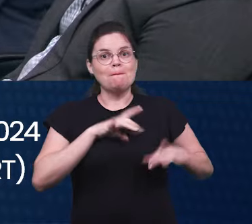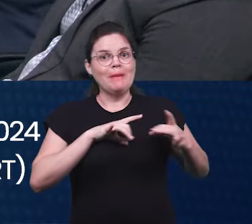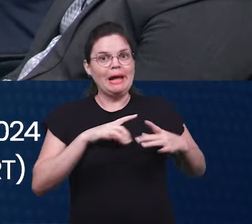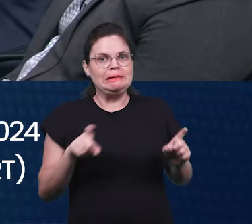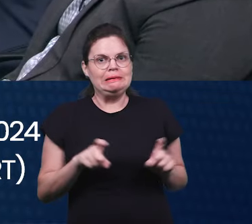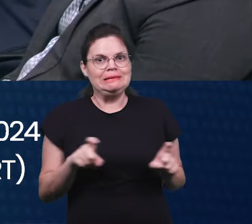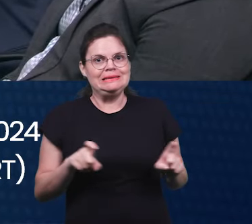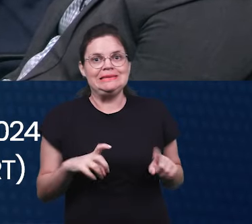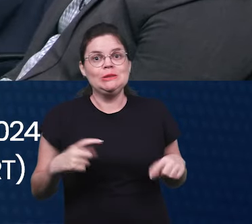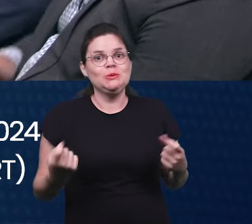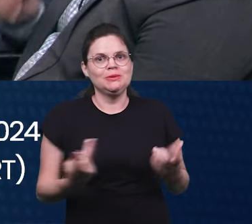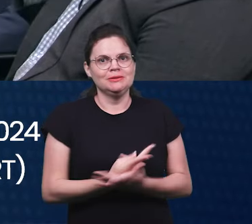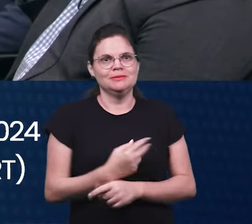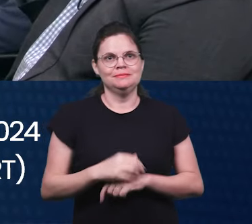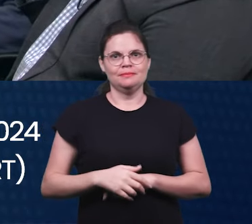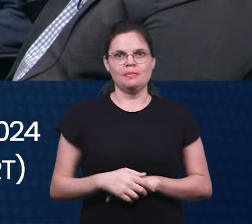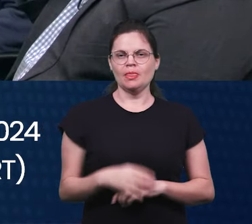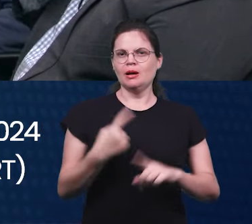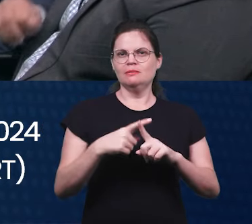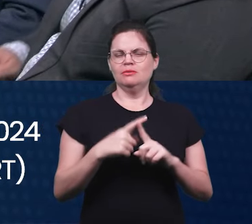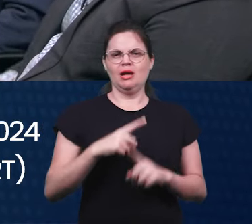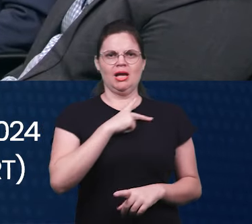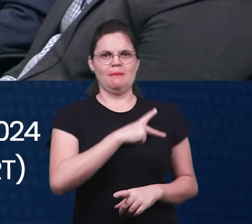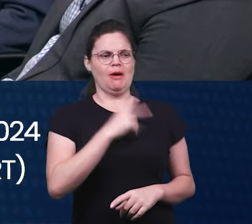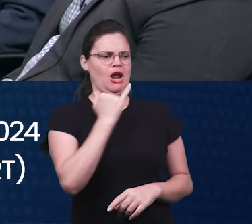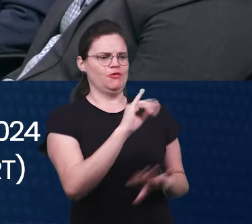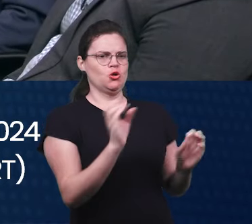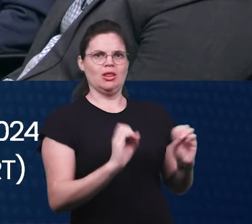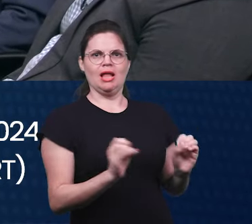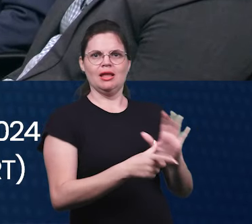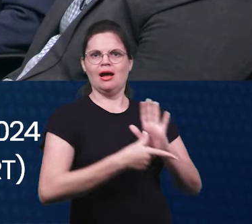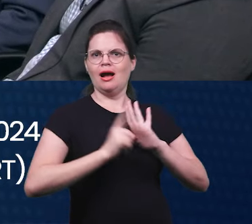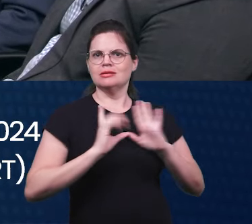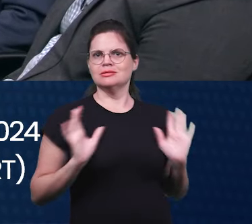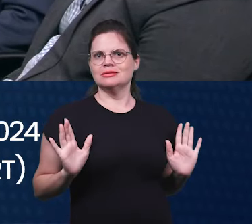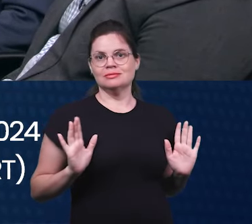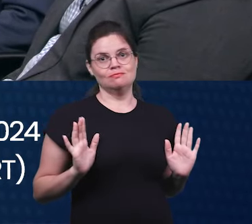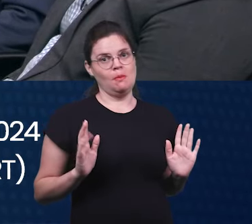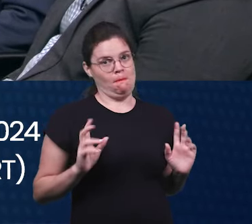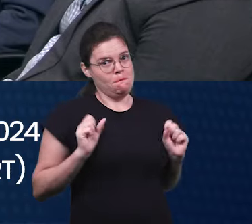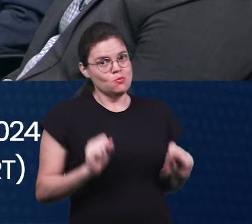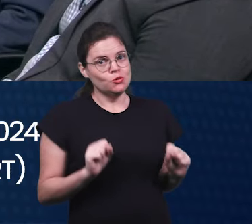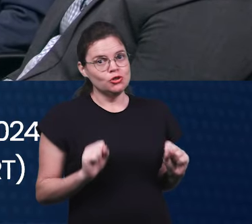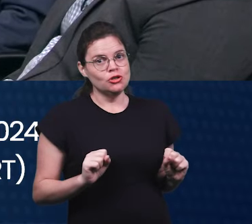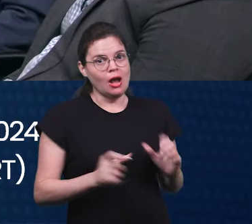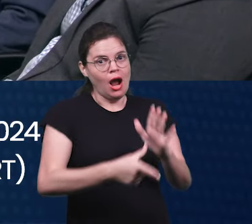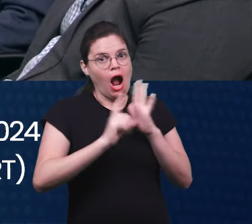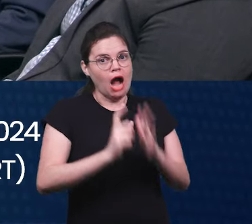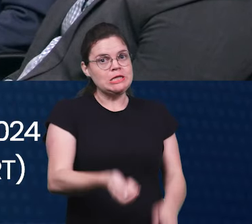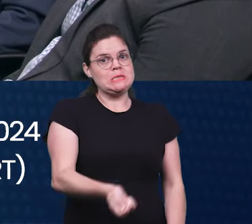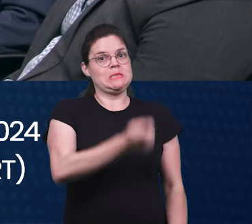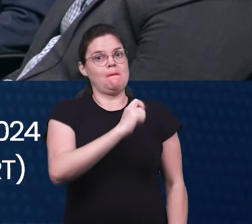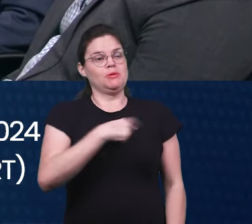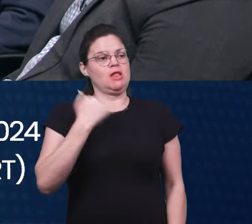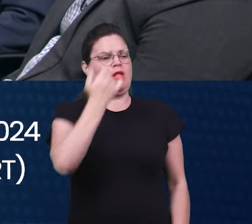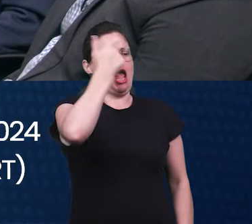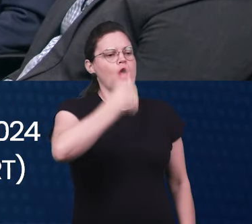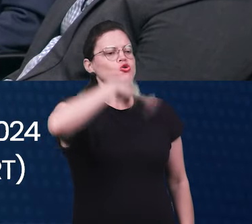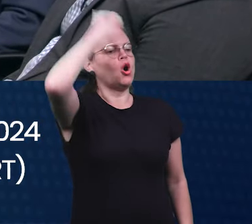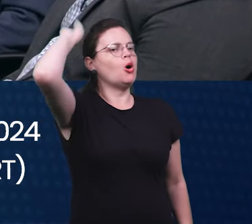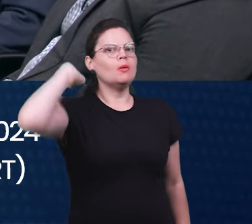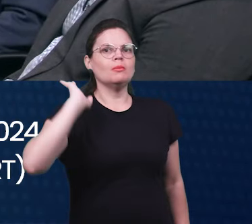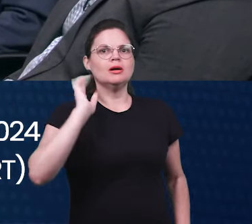profética de Paulo. Por que ele não falou isso antes? Ele podia ter falado, antes da primeira chicotada. Mas ele